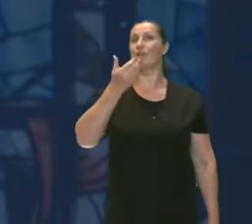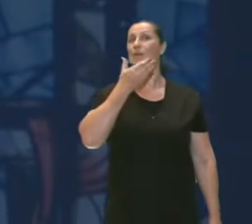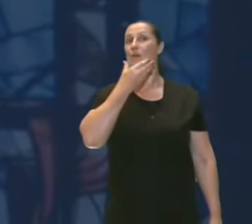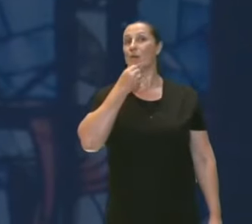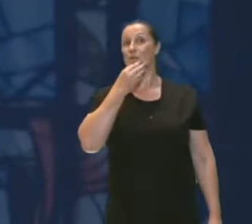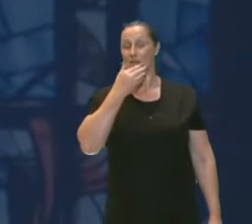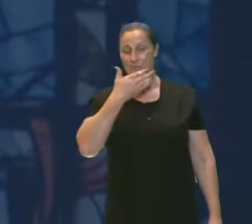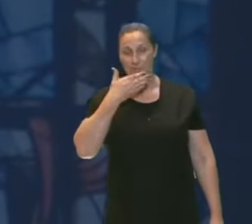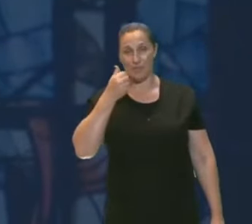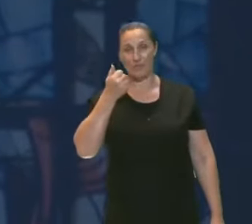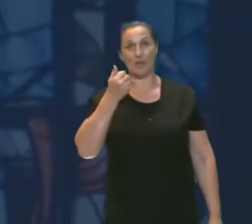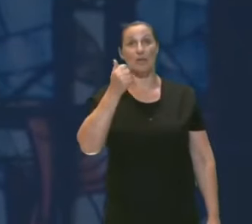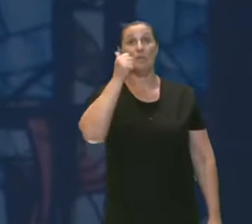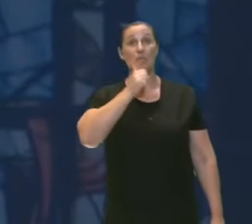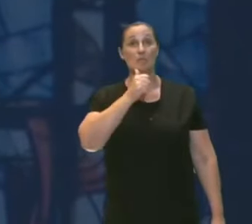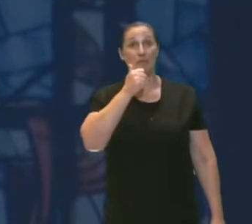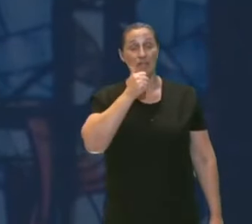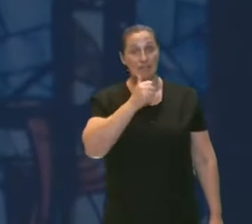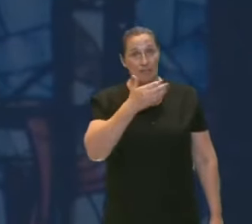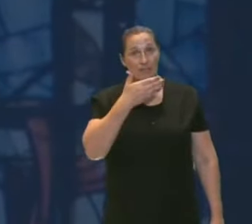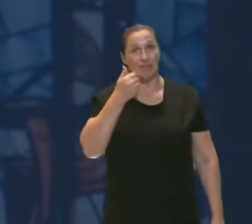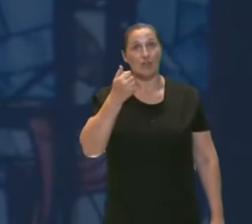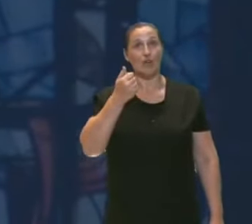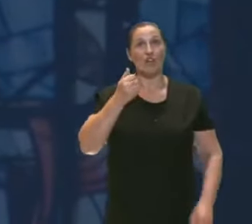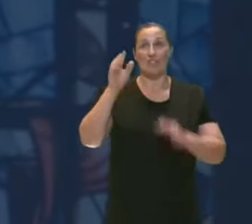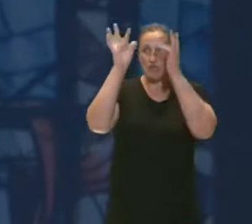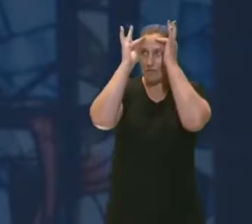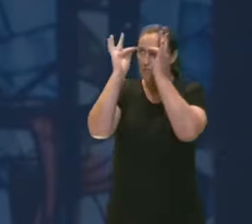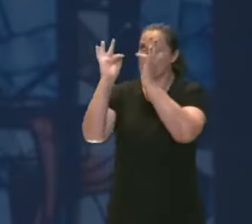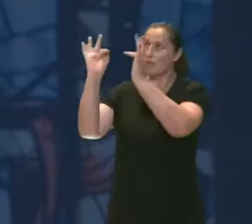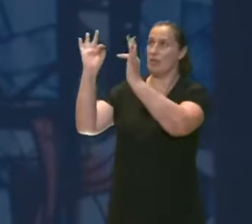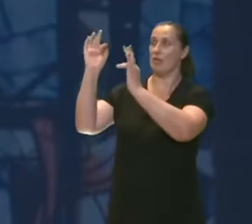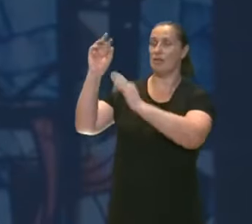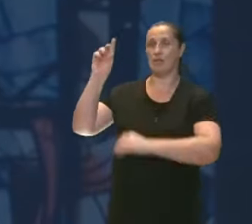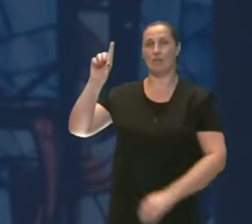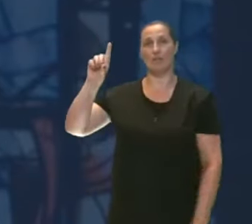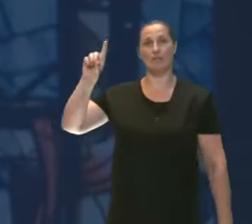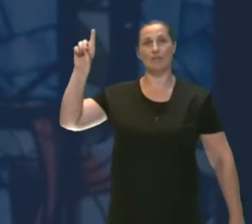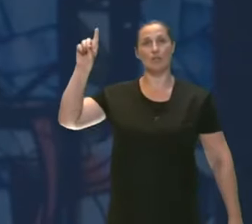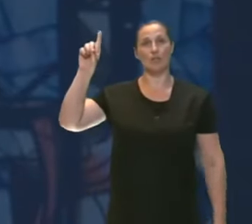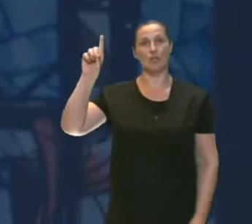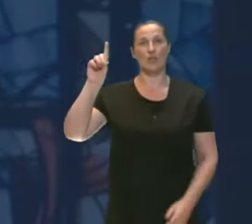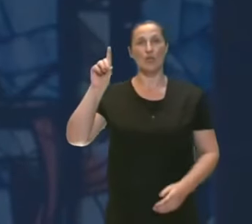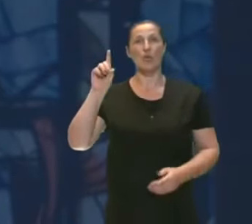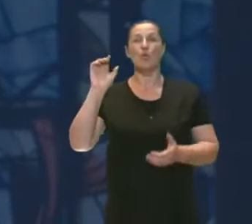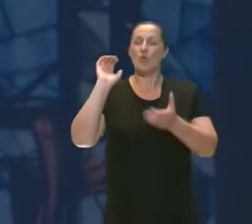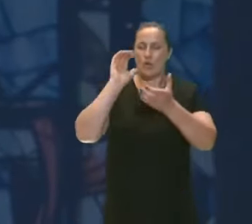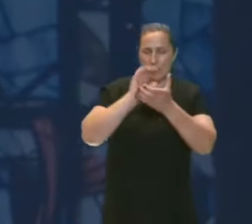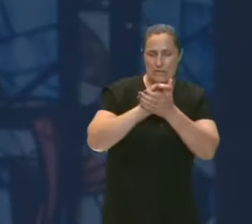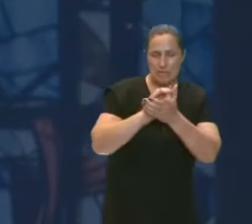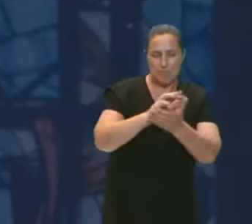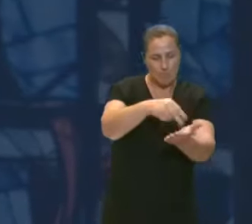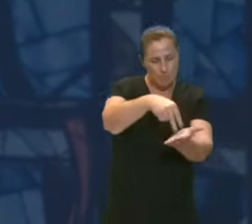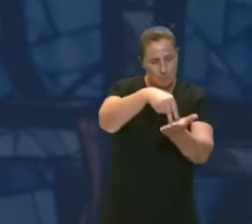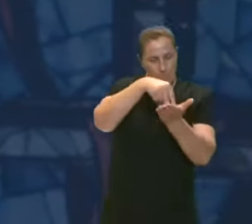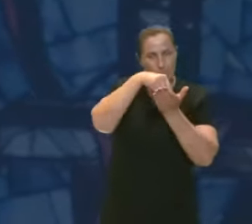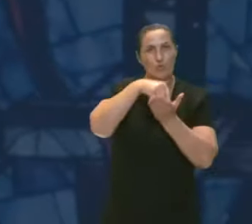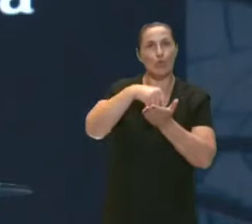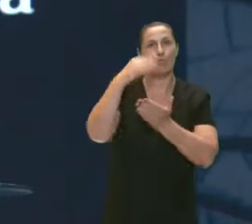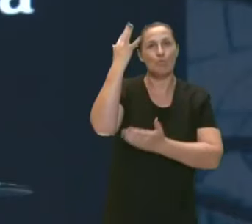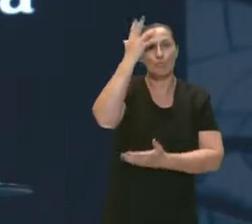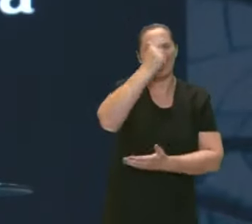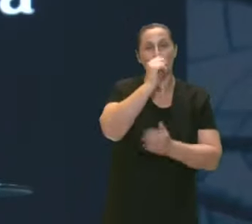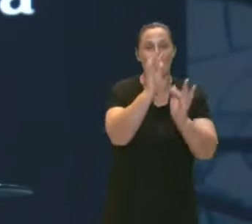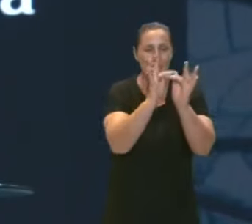mulher fiel a Deus, um homem de caráter, um casamento sólido e bonito, uma